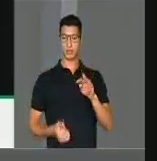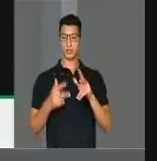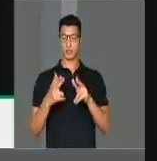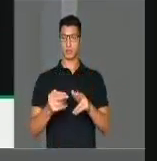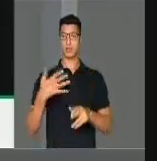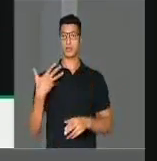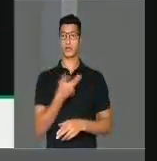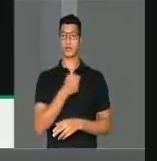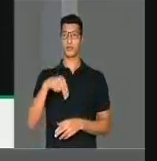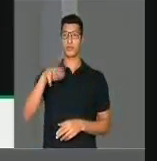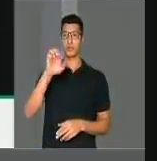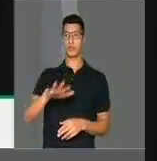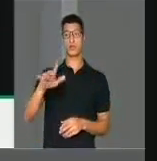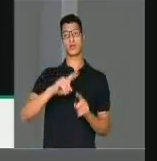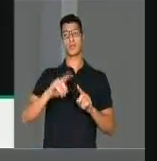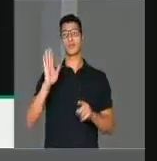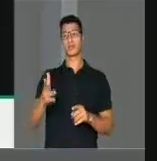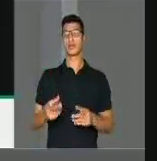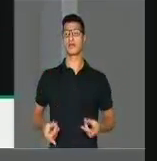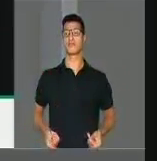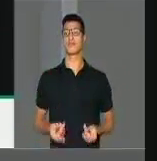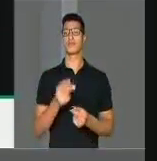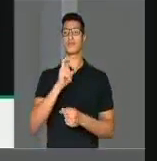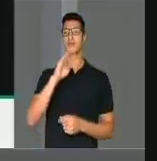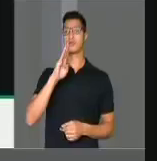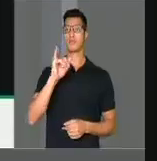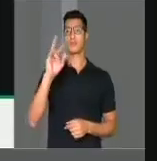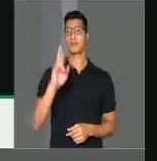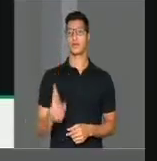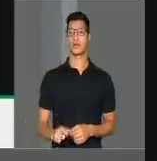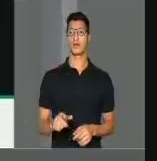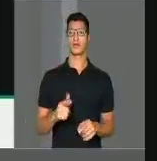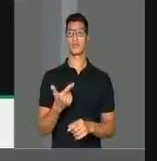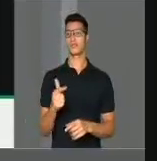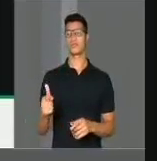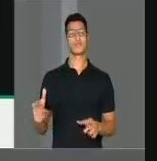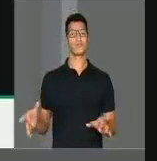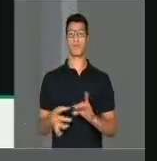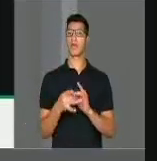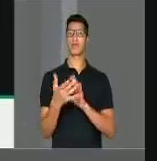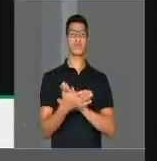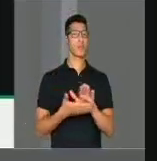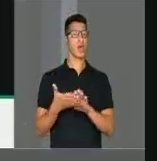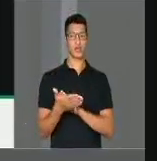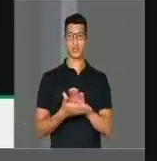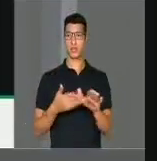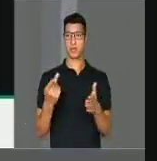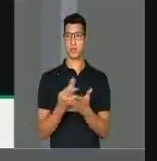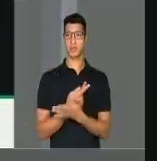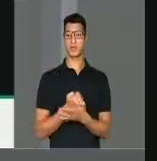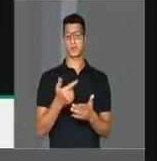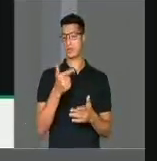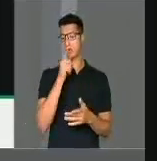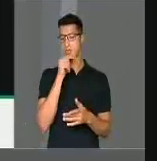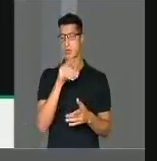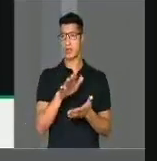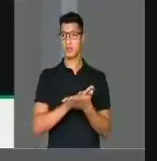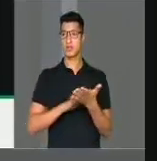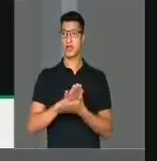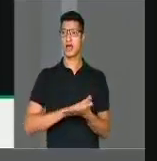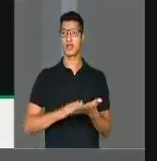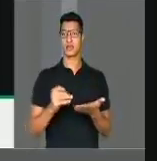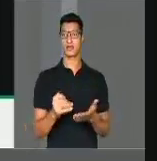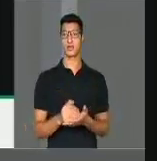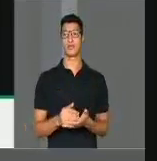PT como sendo a redenção do Nordeste. Só que já gastou 5 bilhões de reais e não liga lugar a lugar nenhum, não